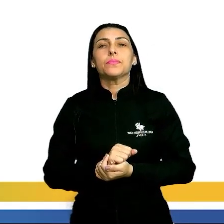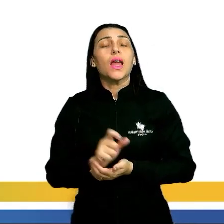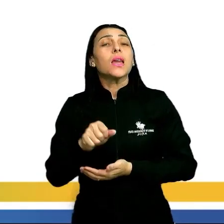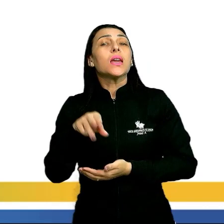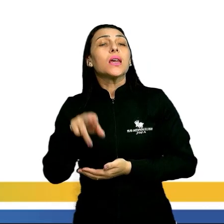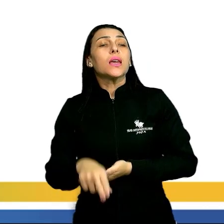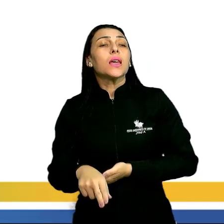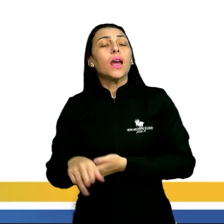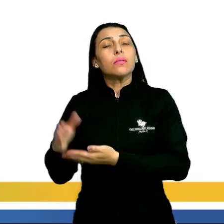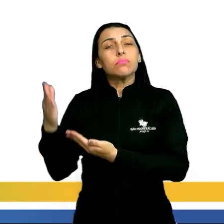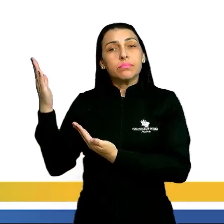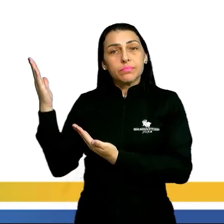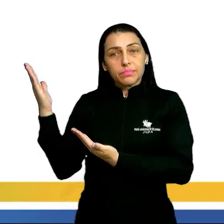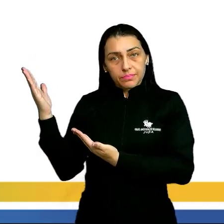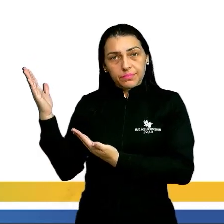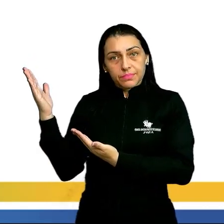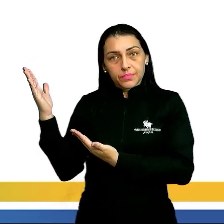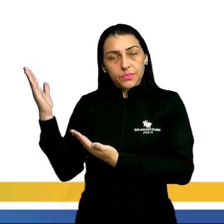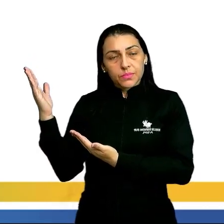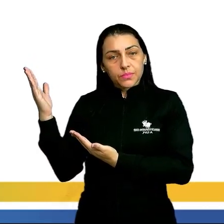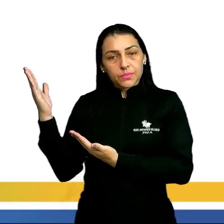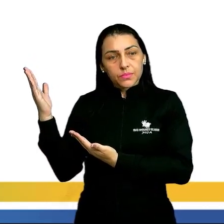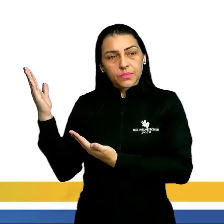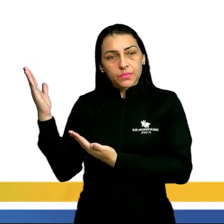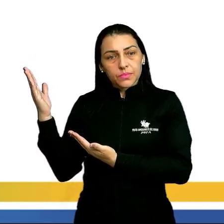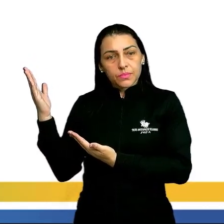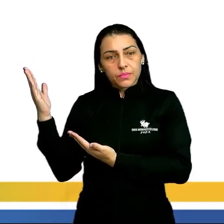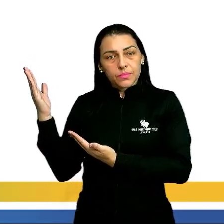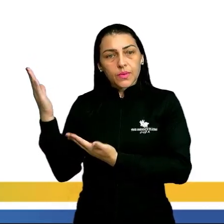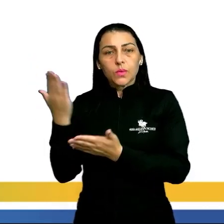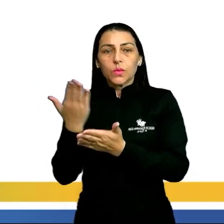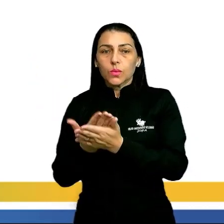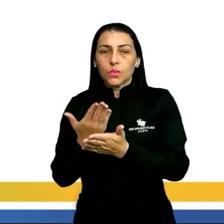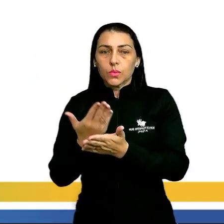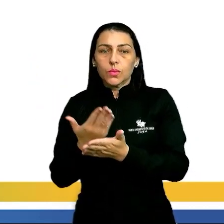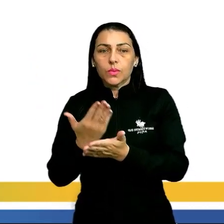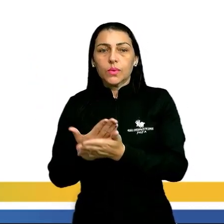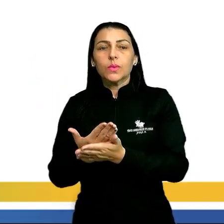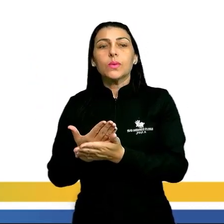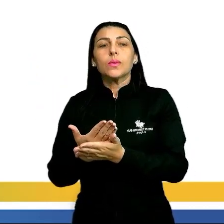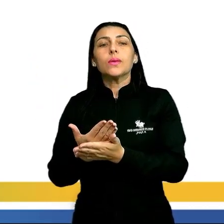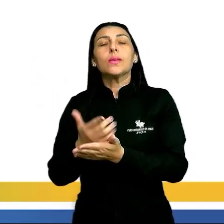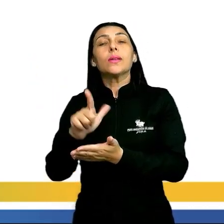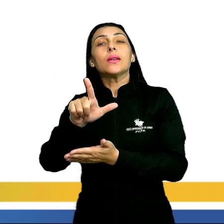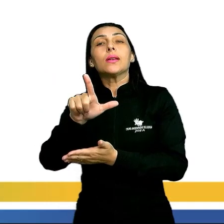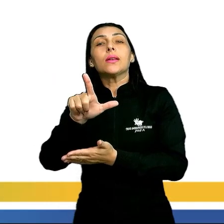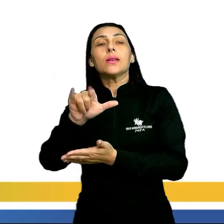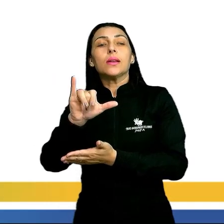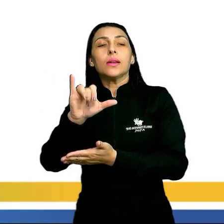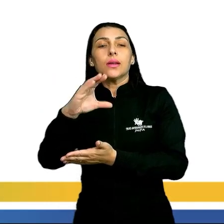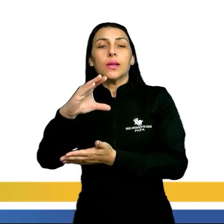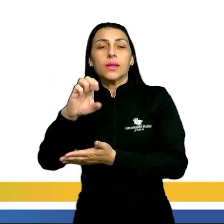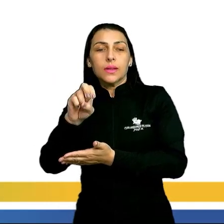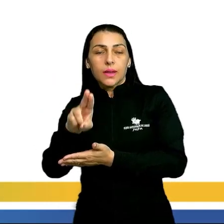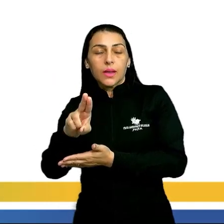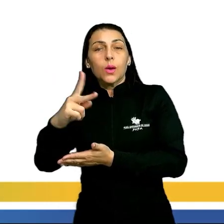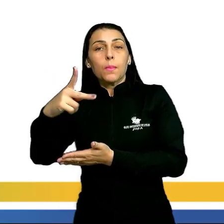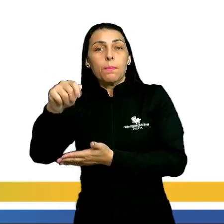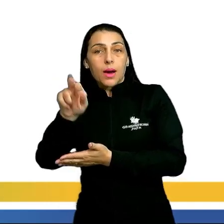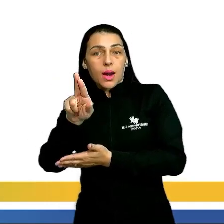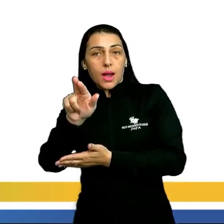Quem foi o Augusto dos Anjos? Então, Augusto dos Anjos estudou no Liceu Paraibano e